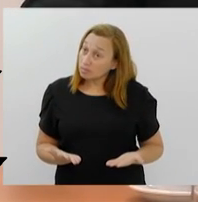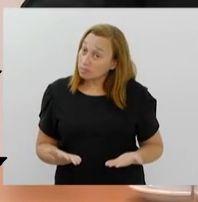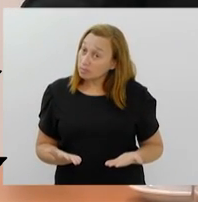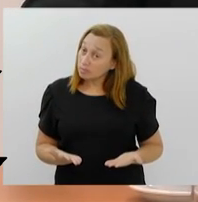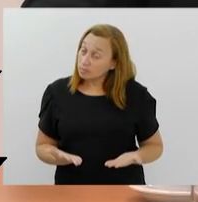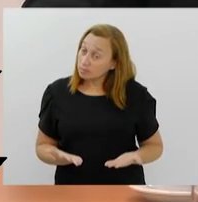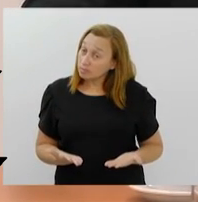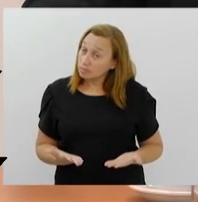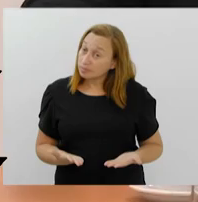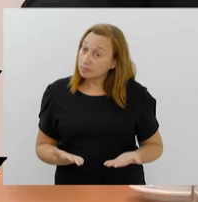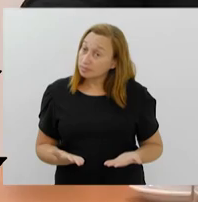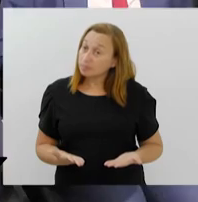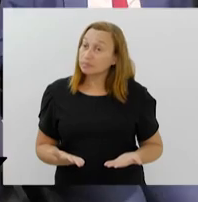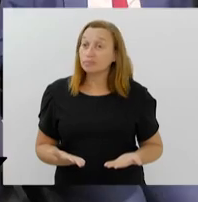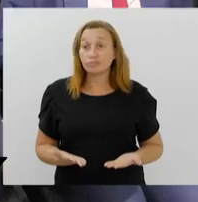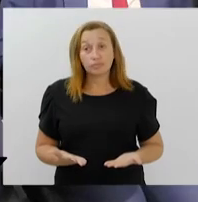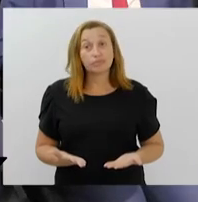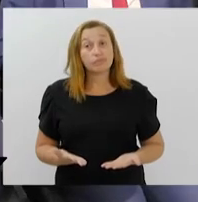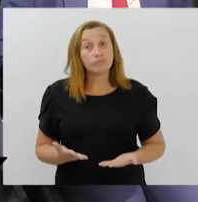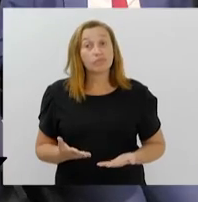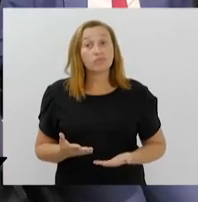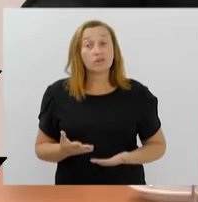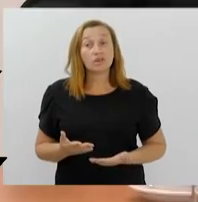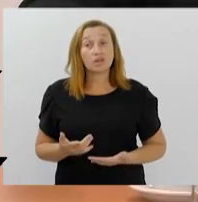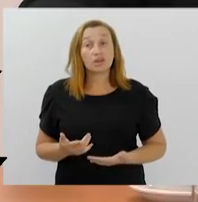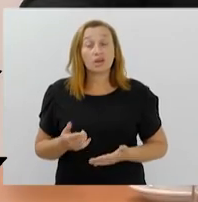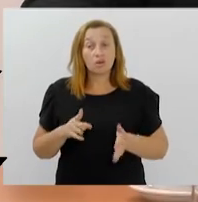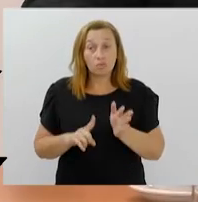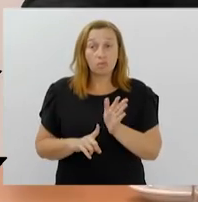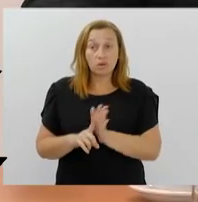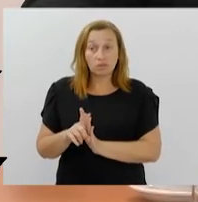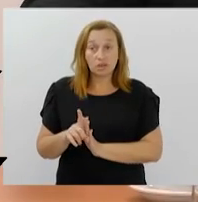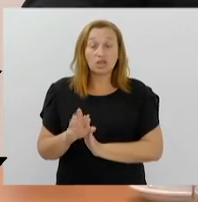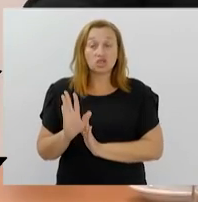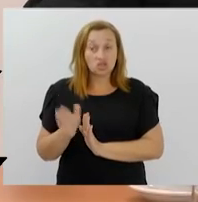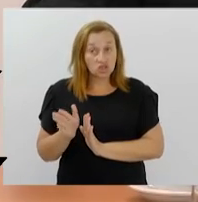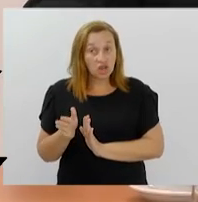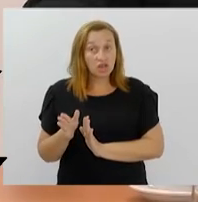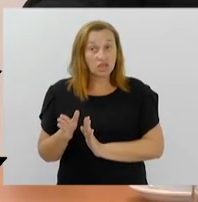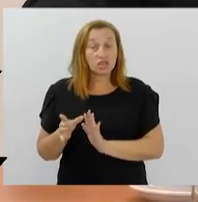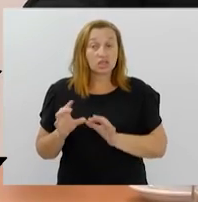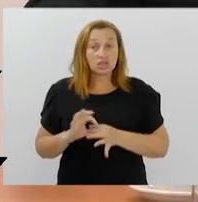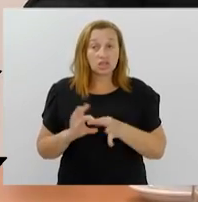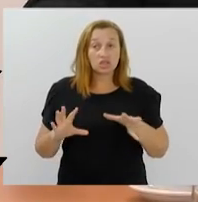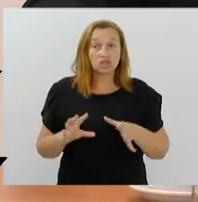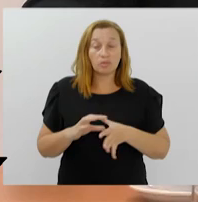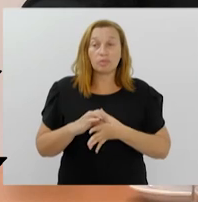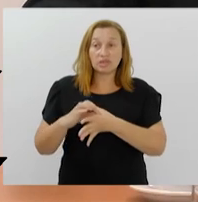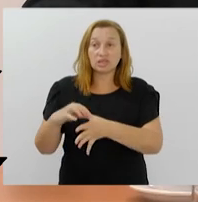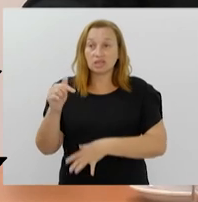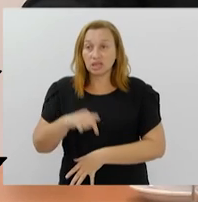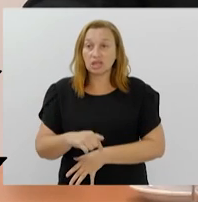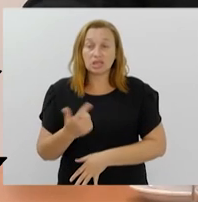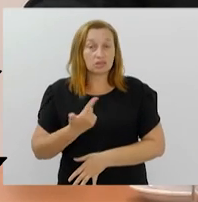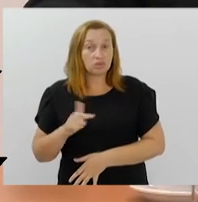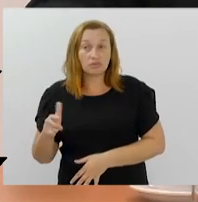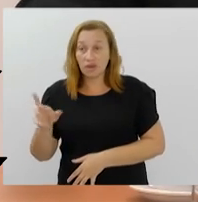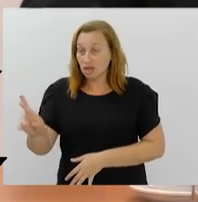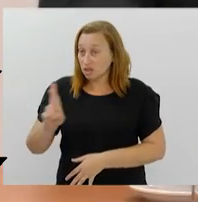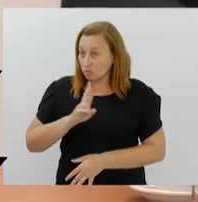então e eu gostaria de perguntar até já deixar aí pros representantes daqui se não tiver resposta